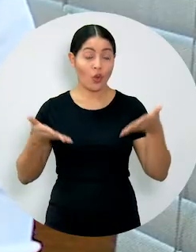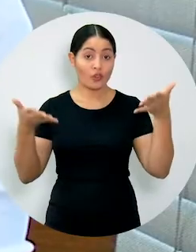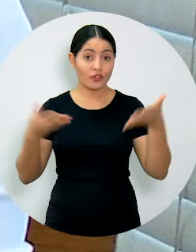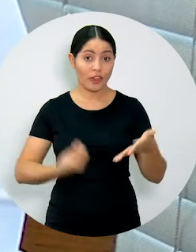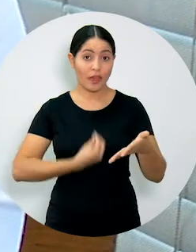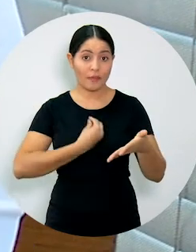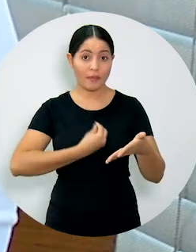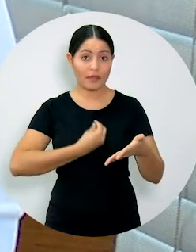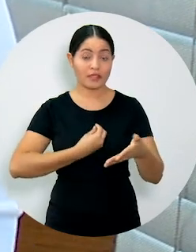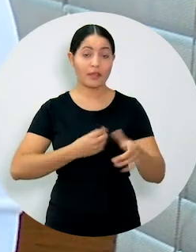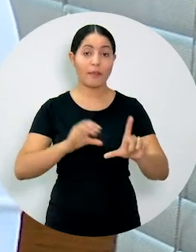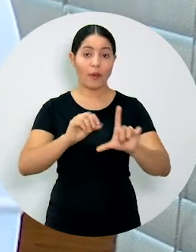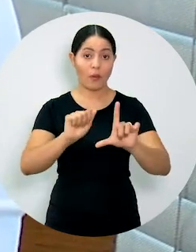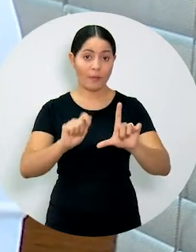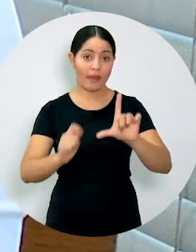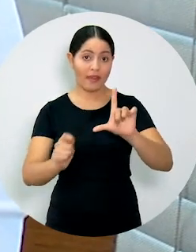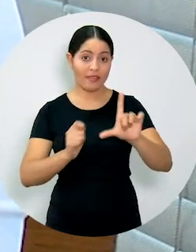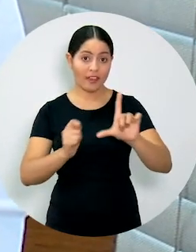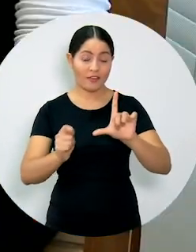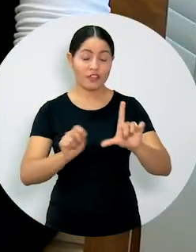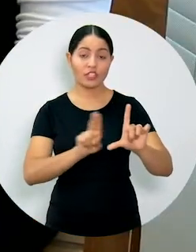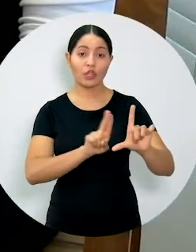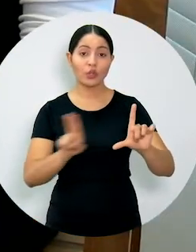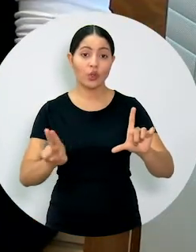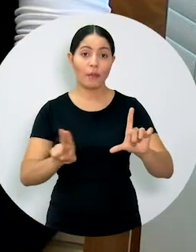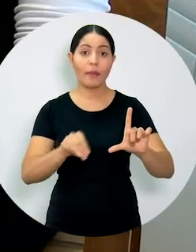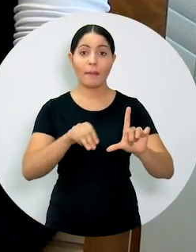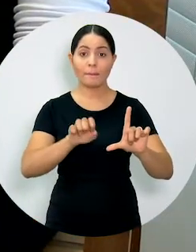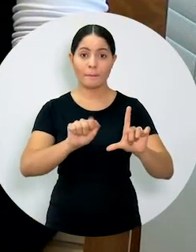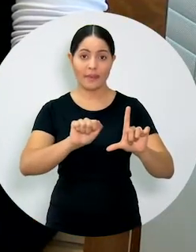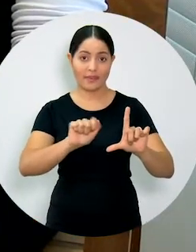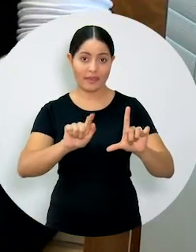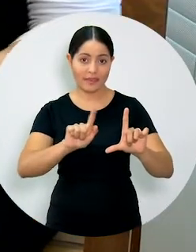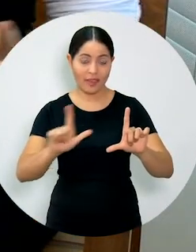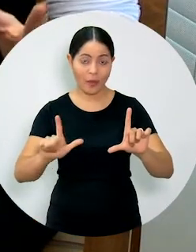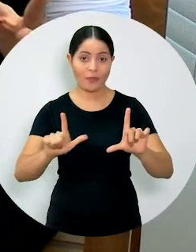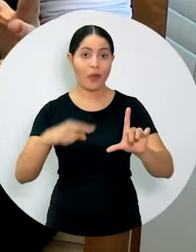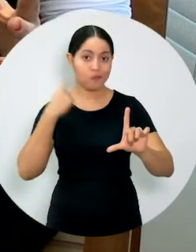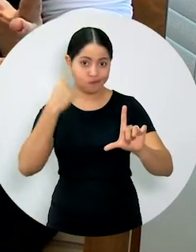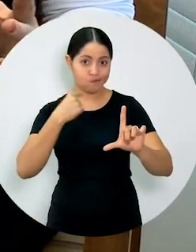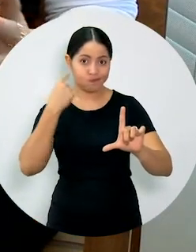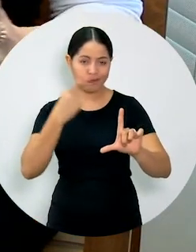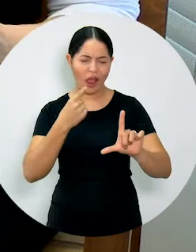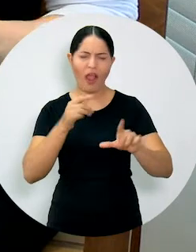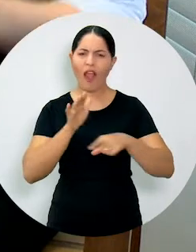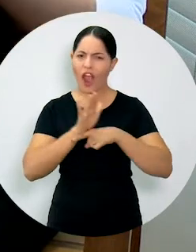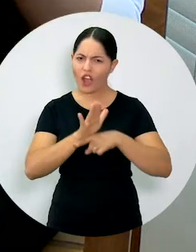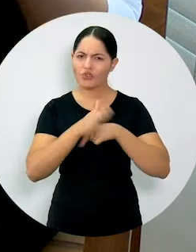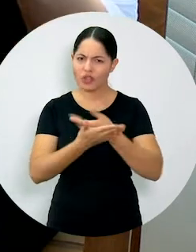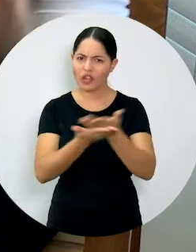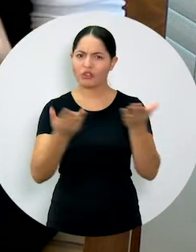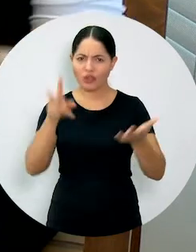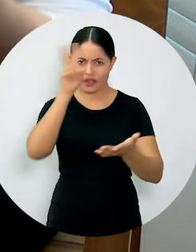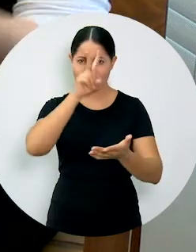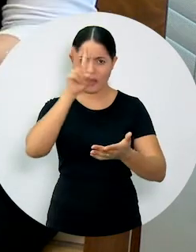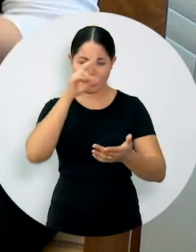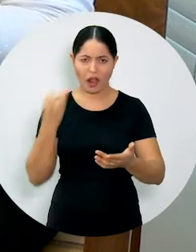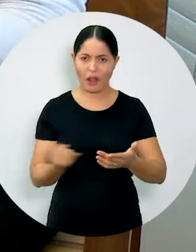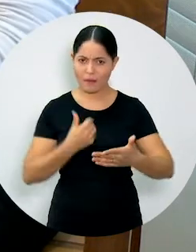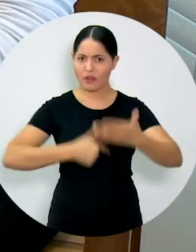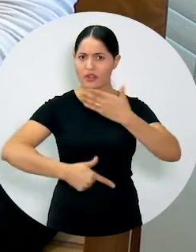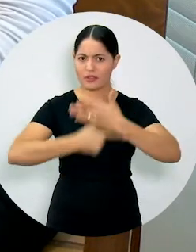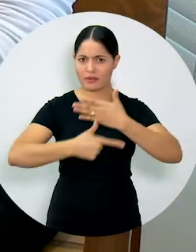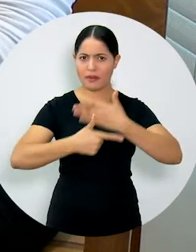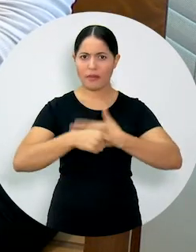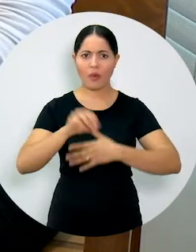E hoje quem está participando conosco neste OAB Entrevista é o Dr. Miguel Reale Júnior, que tem nos ajudado a relembrar o papel